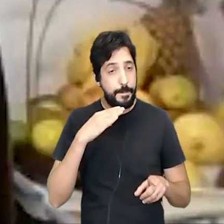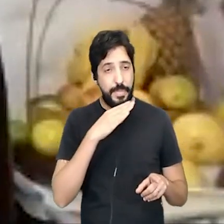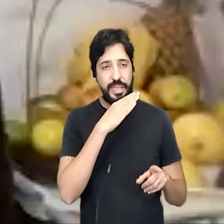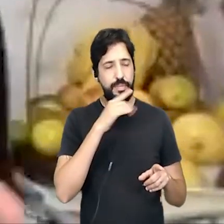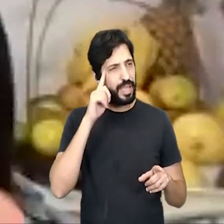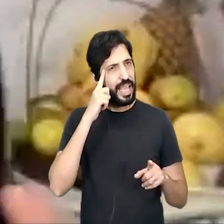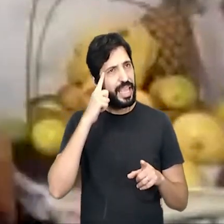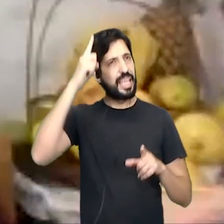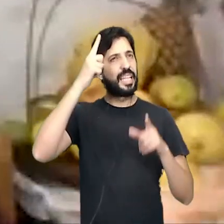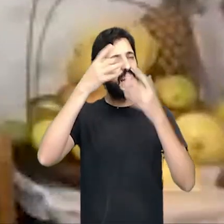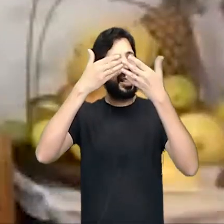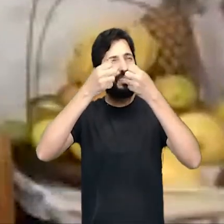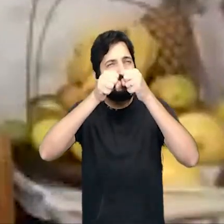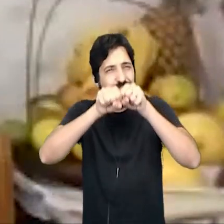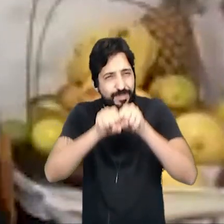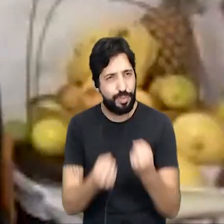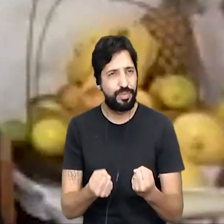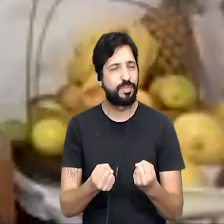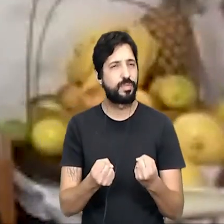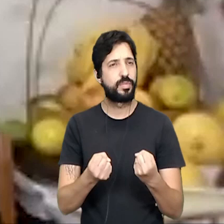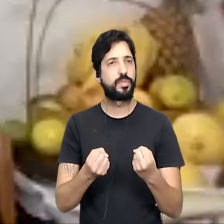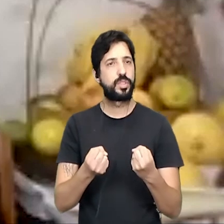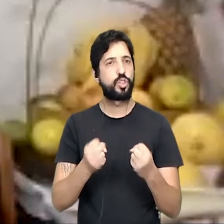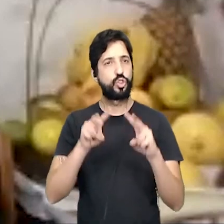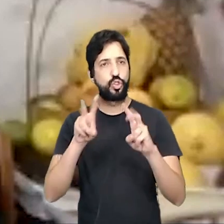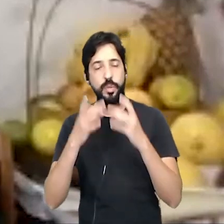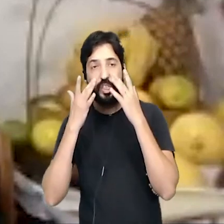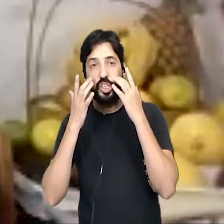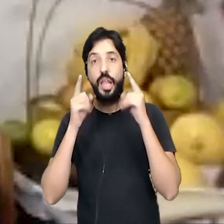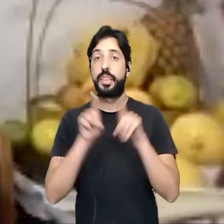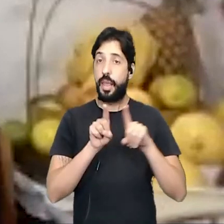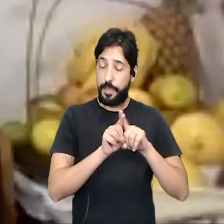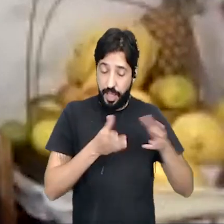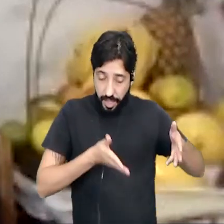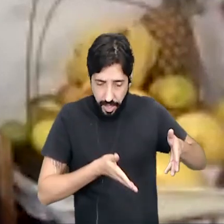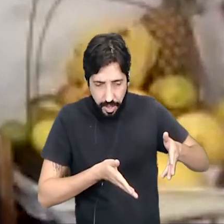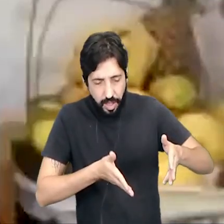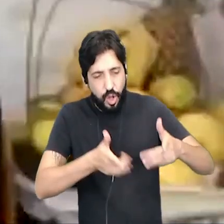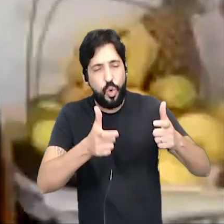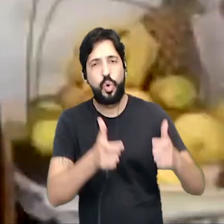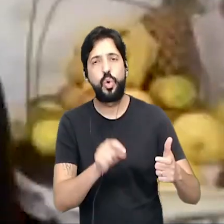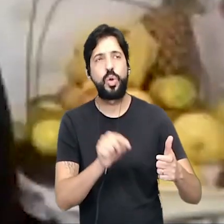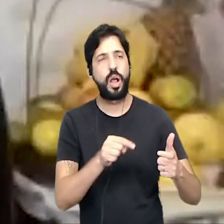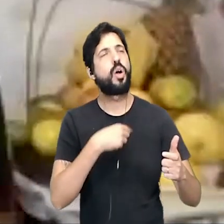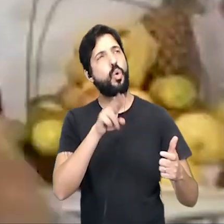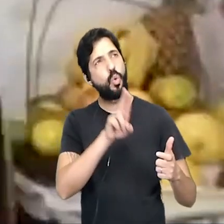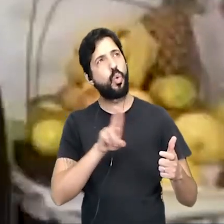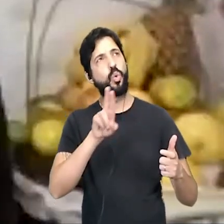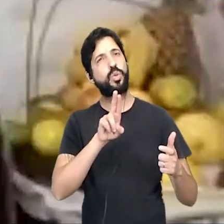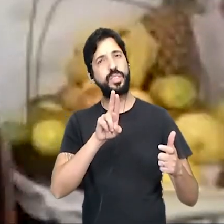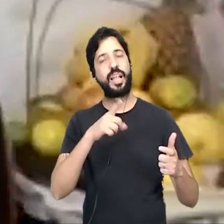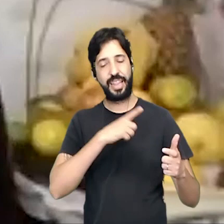essa desconstrução de uma ideia exclusiva de teatro, porque e até mesmo caminhando um pouco para um lugar